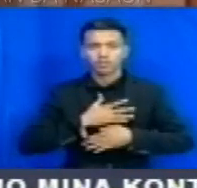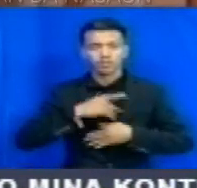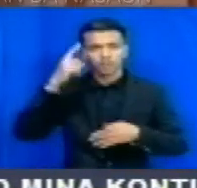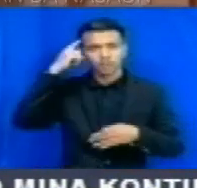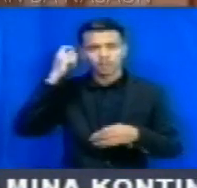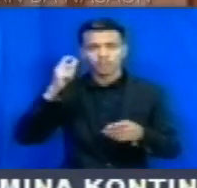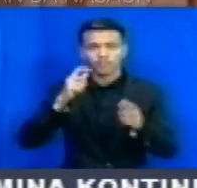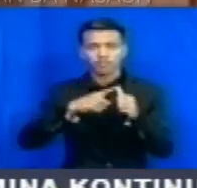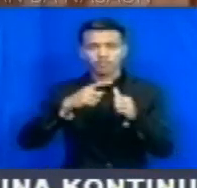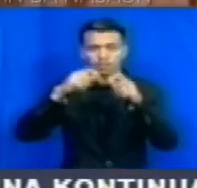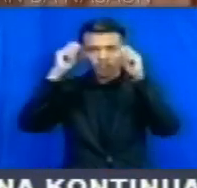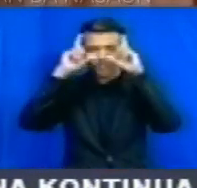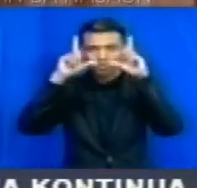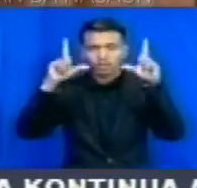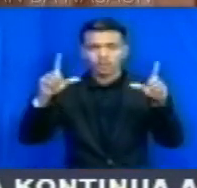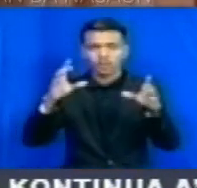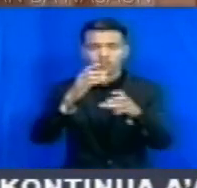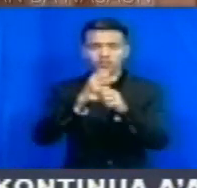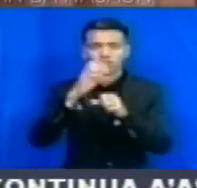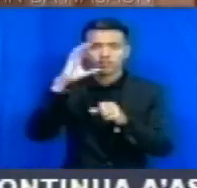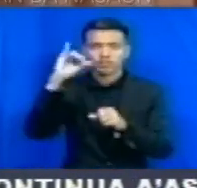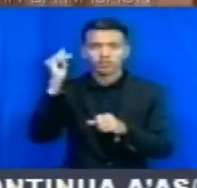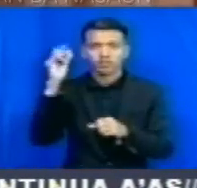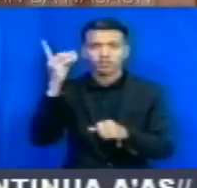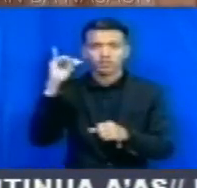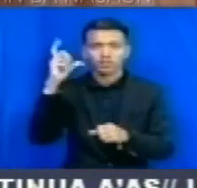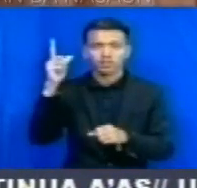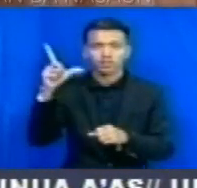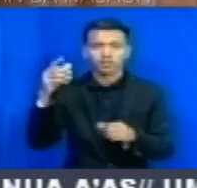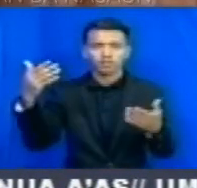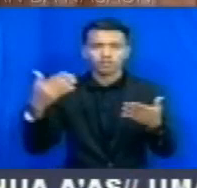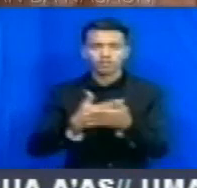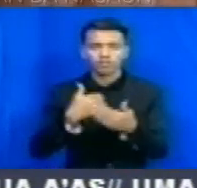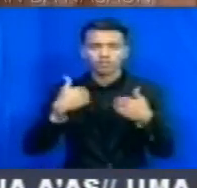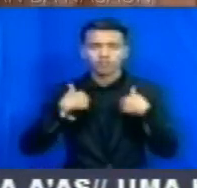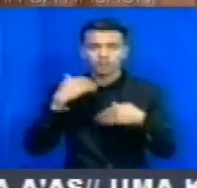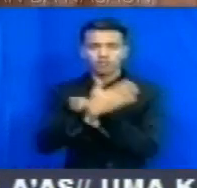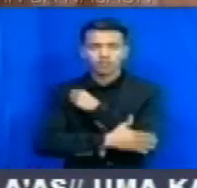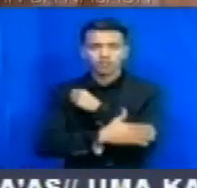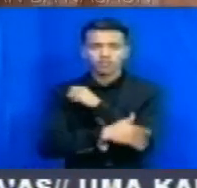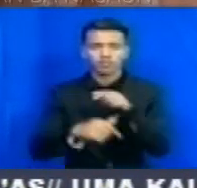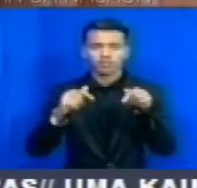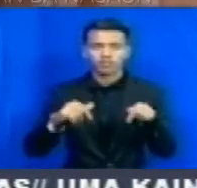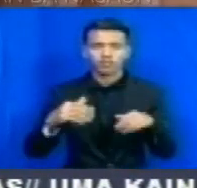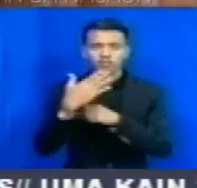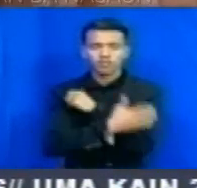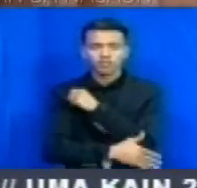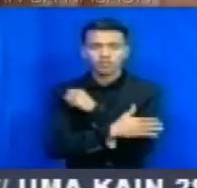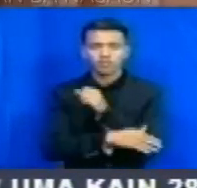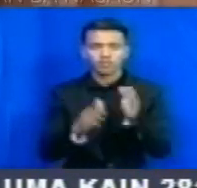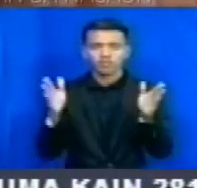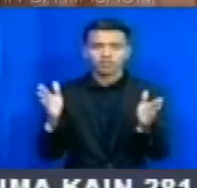Leste primeira vez ita heta noite de cardeal fungida nebe maka iha itena na saun dene mesmo itena na saun ki kwan mai